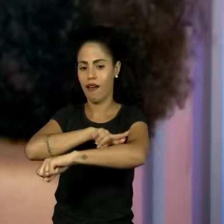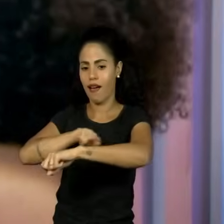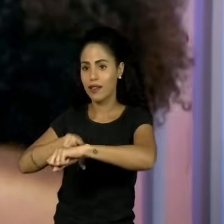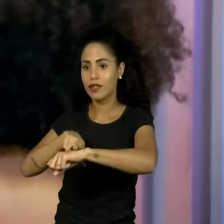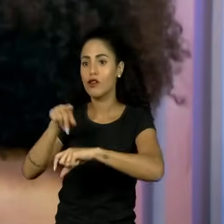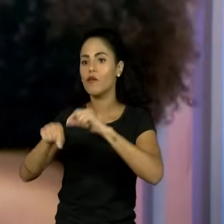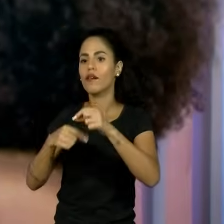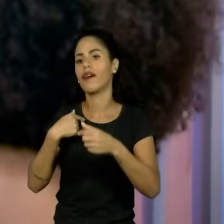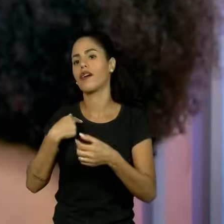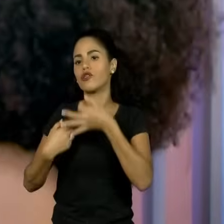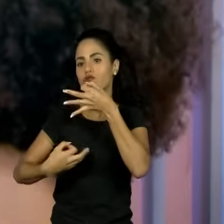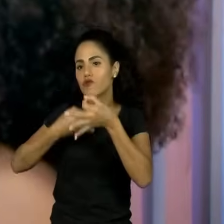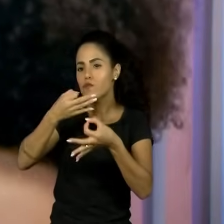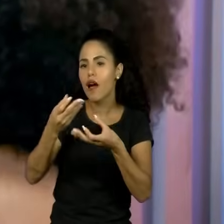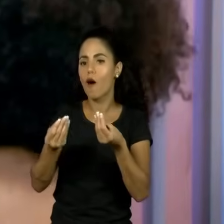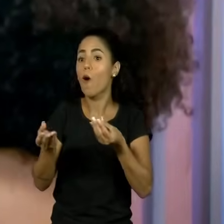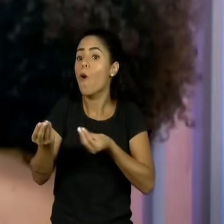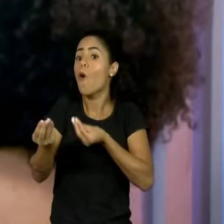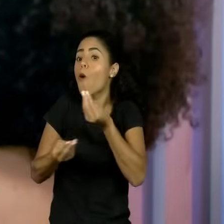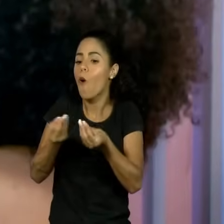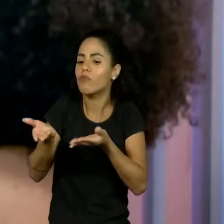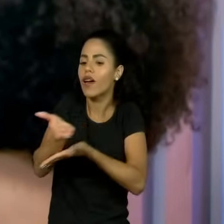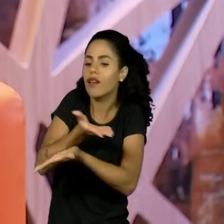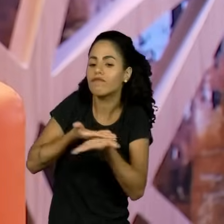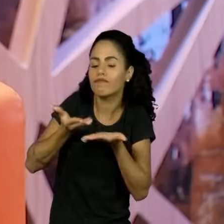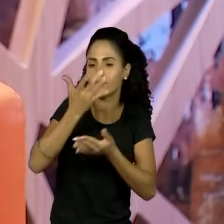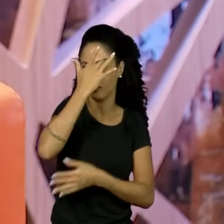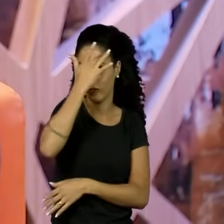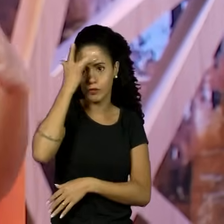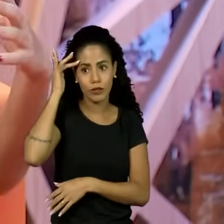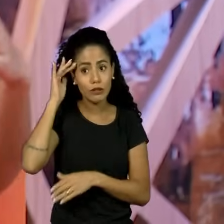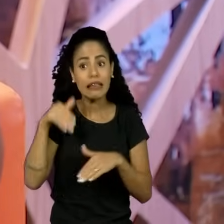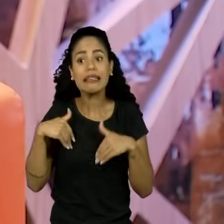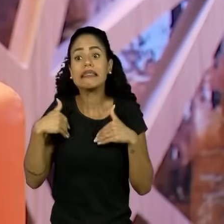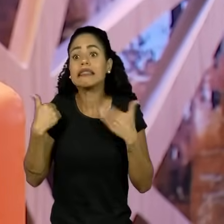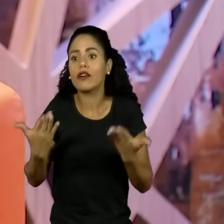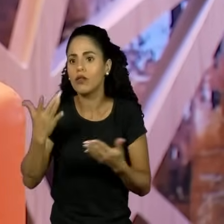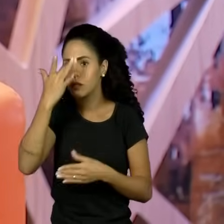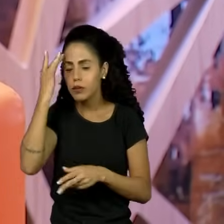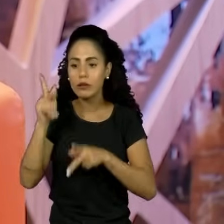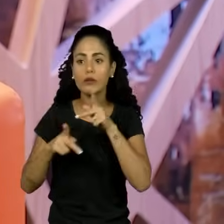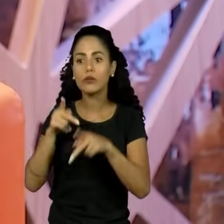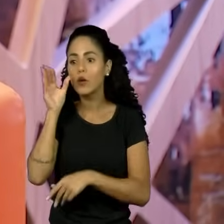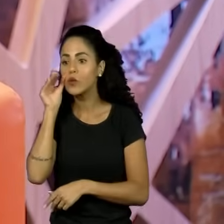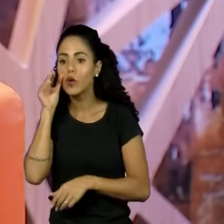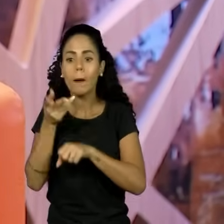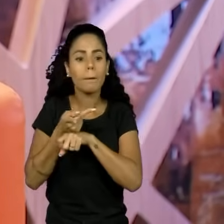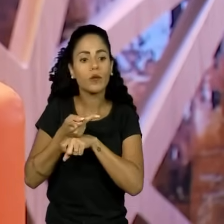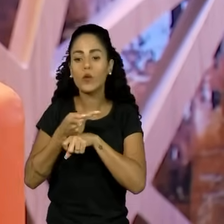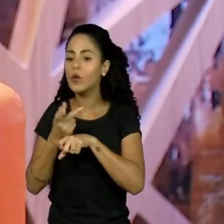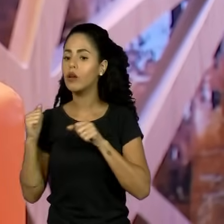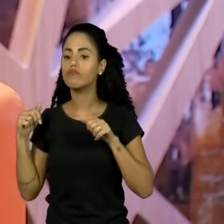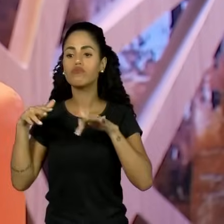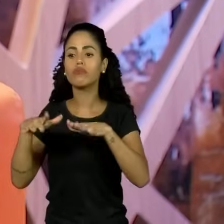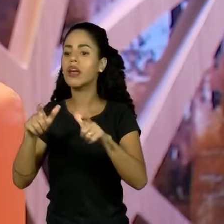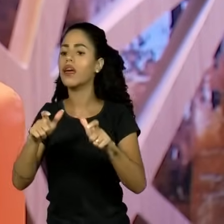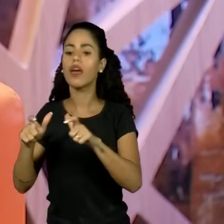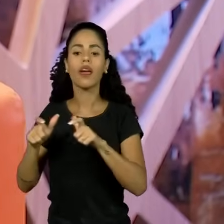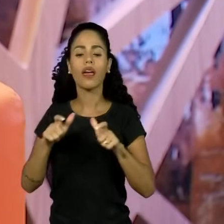de comentários, de como ela interage com esse público. Então, esse público começa a procurar por essa galera,